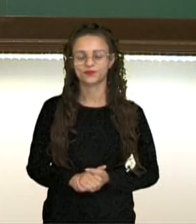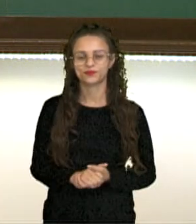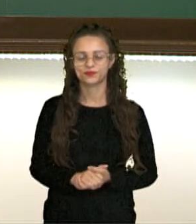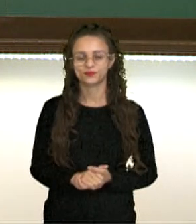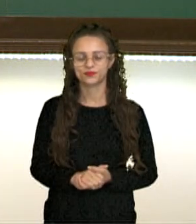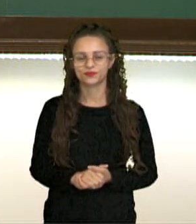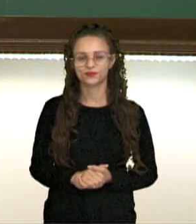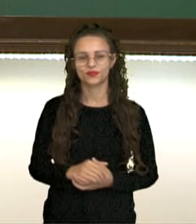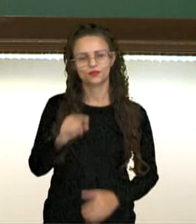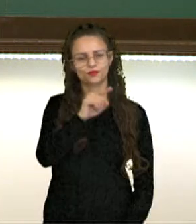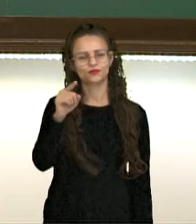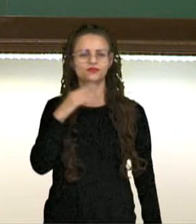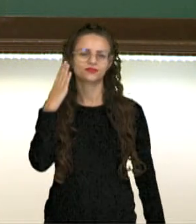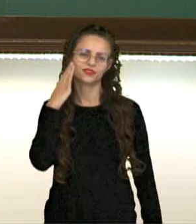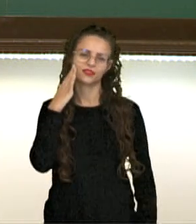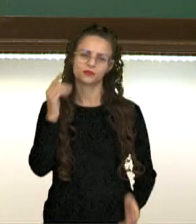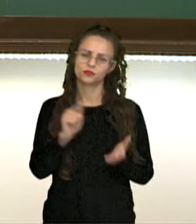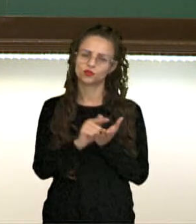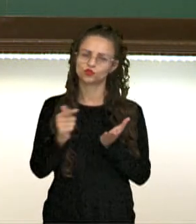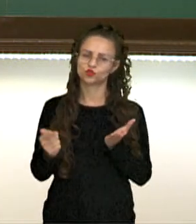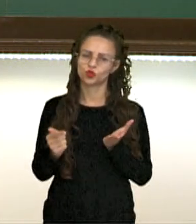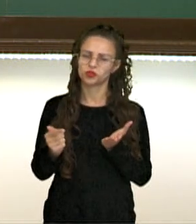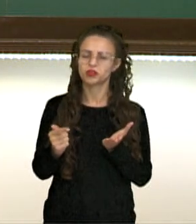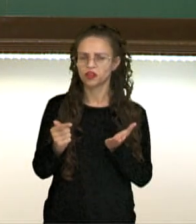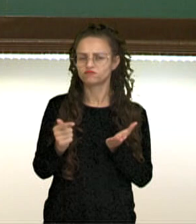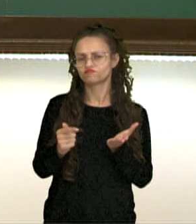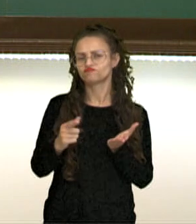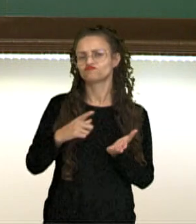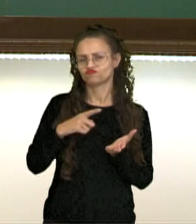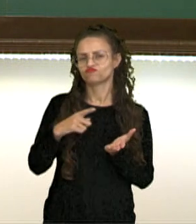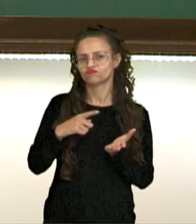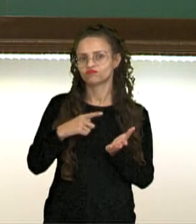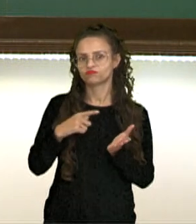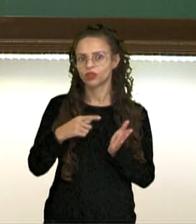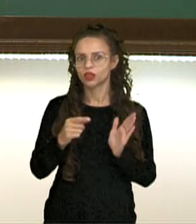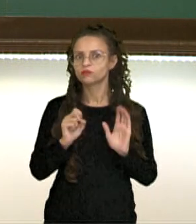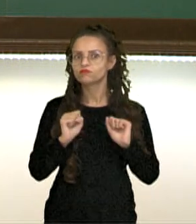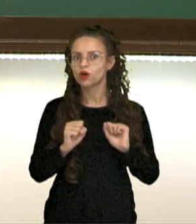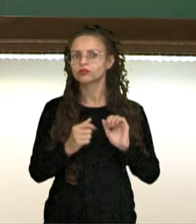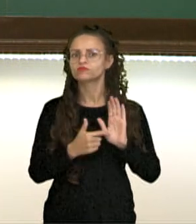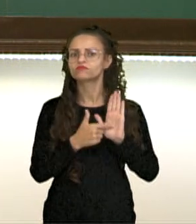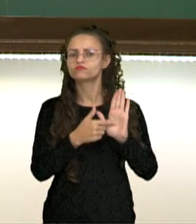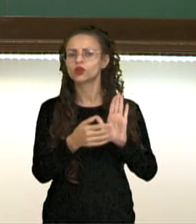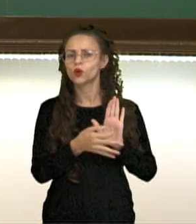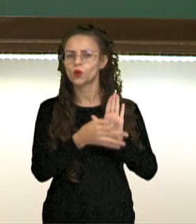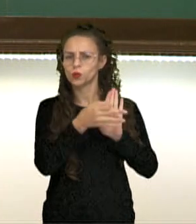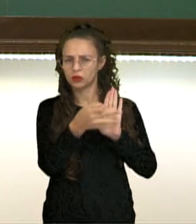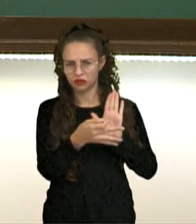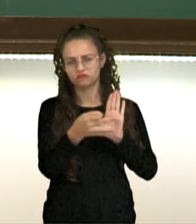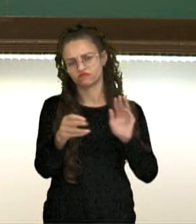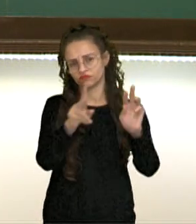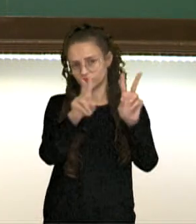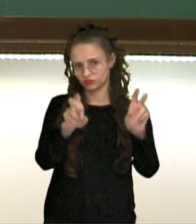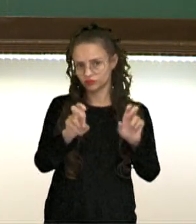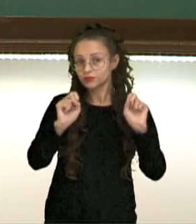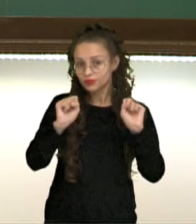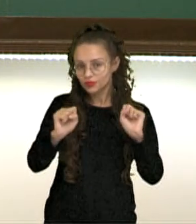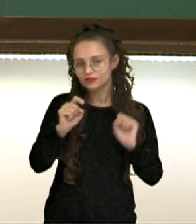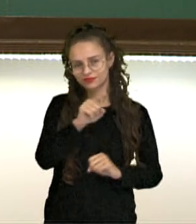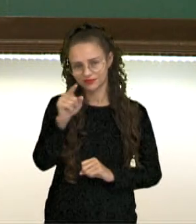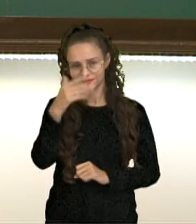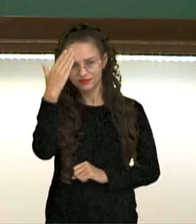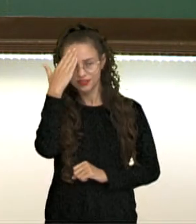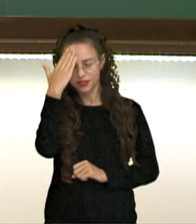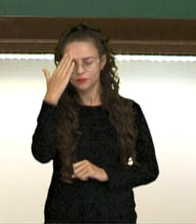Você sabe que o jornal, os veículos de comunicação podem emitir uma opinião a respeito de alguns assuntos, não sabe? Você já deve